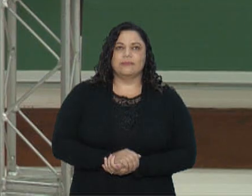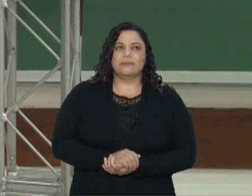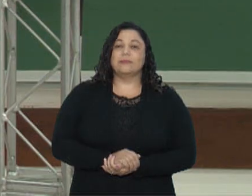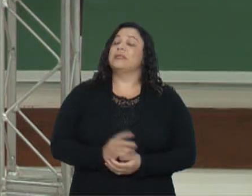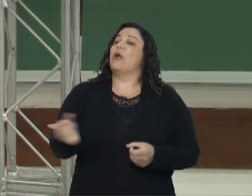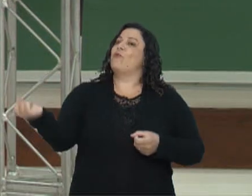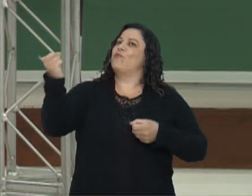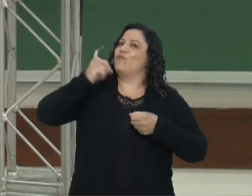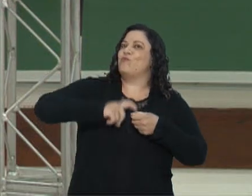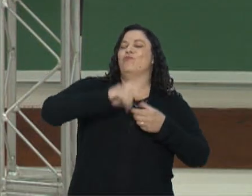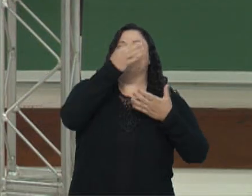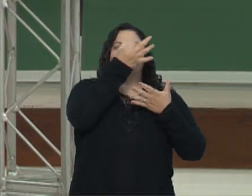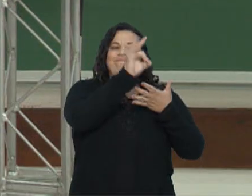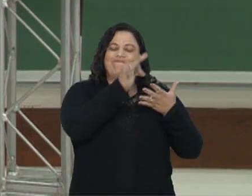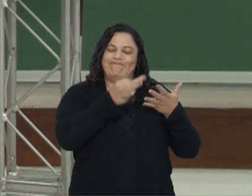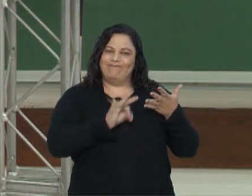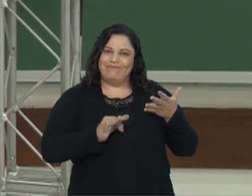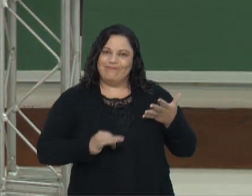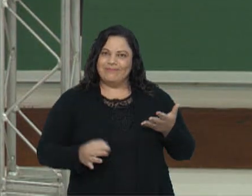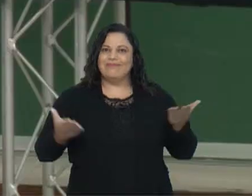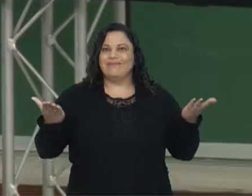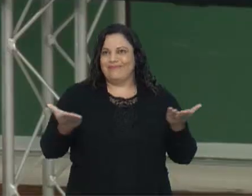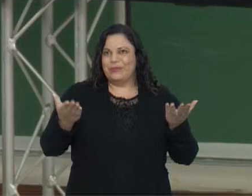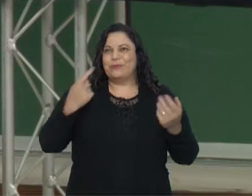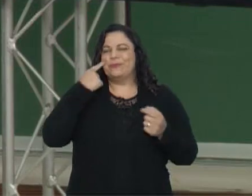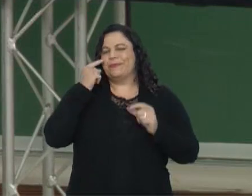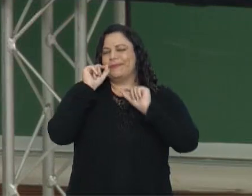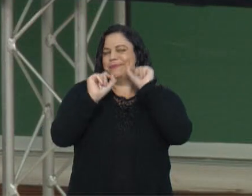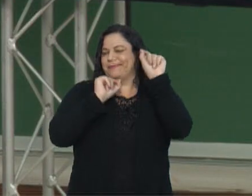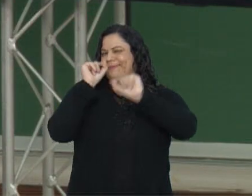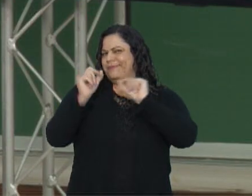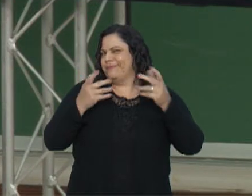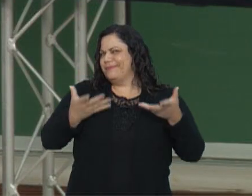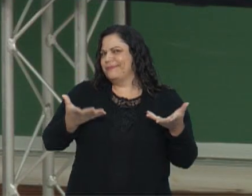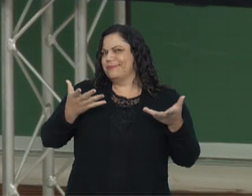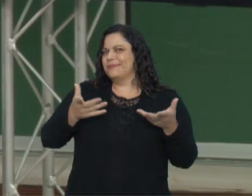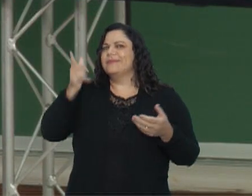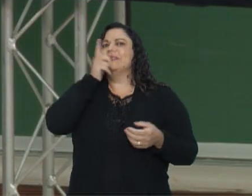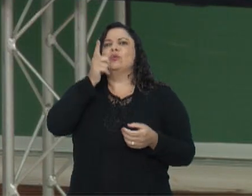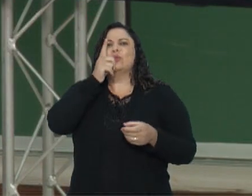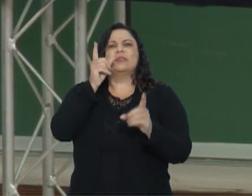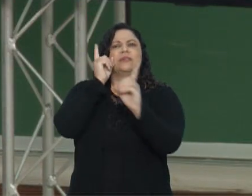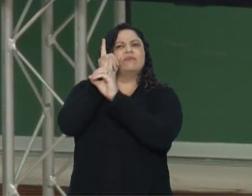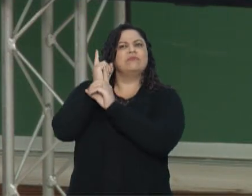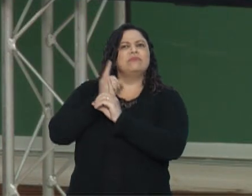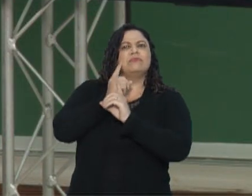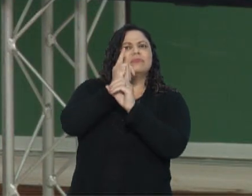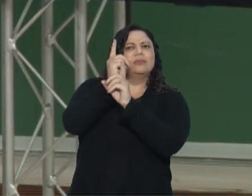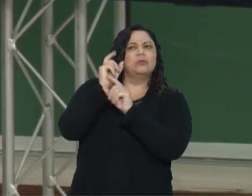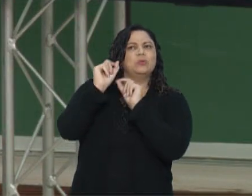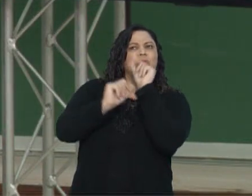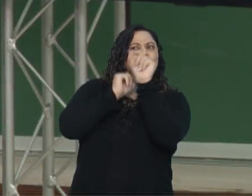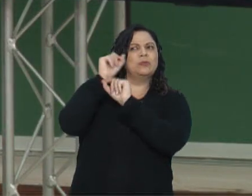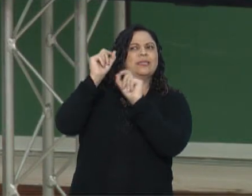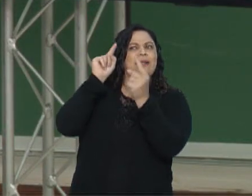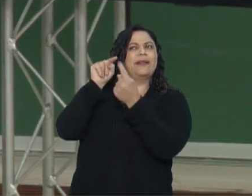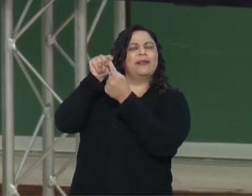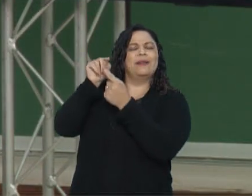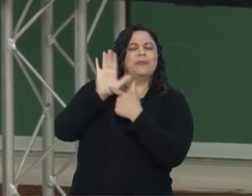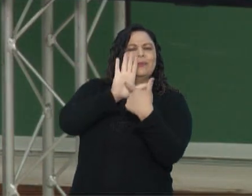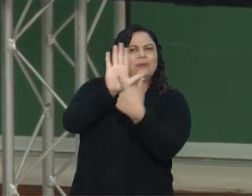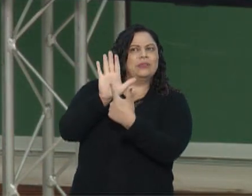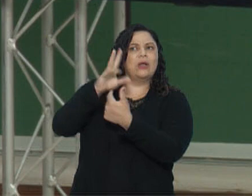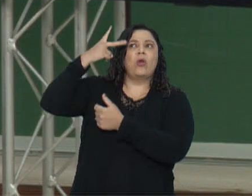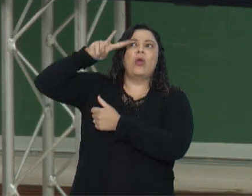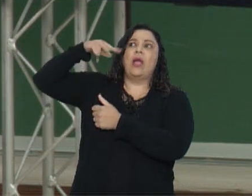Volvemos com a correção. A ver, o que temos aqui então? Conseguiram identificar aí? Olha que nós estamos revisando a aula,